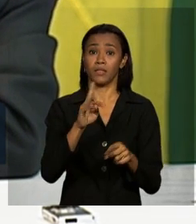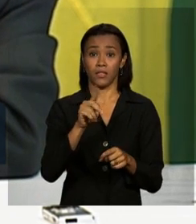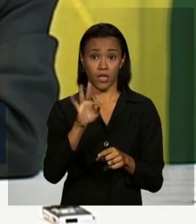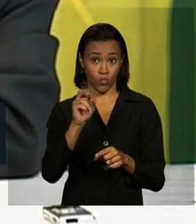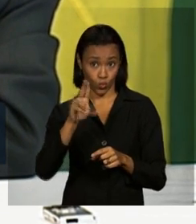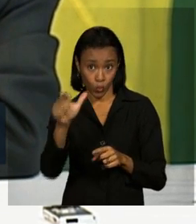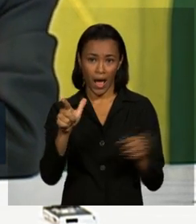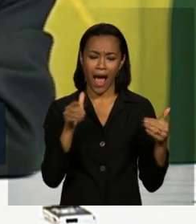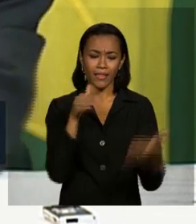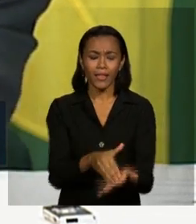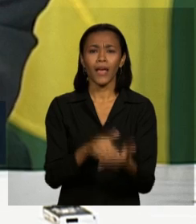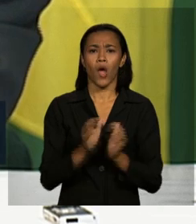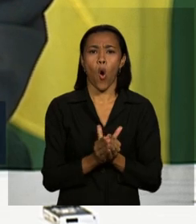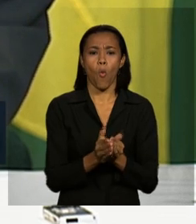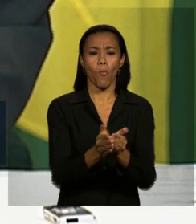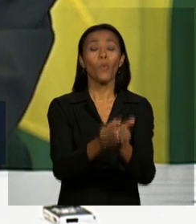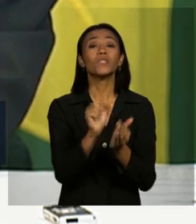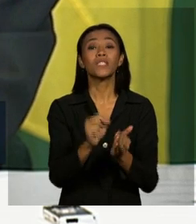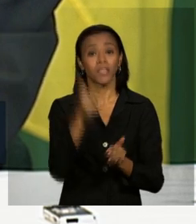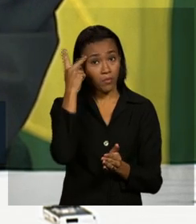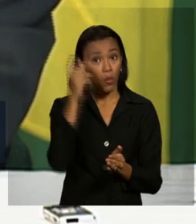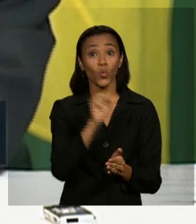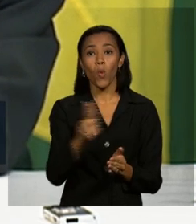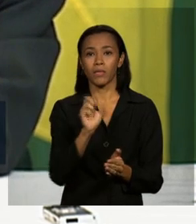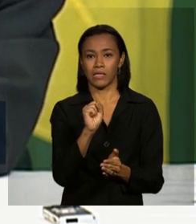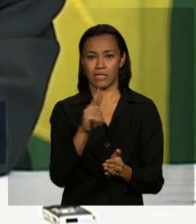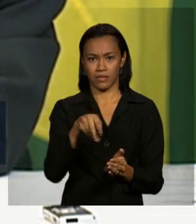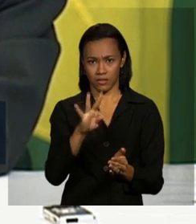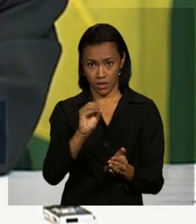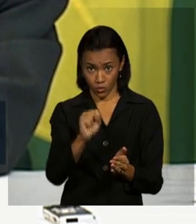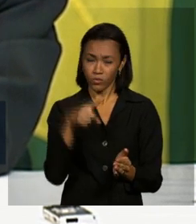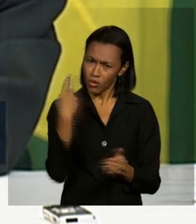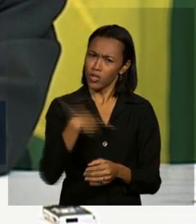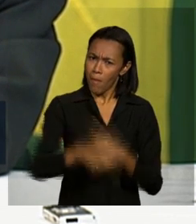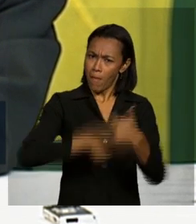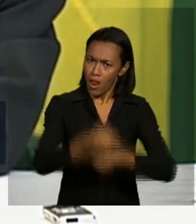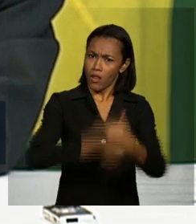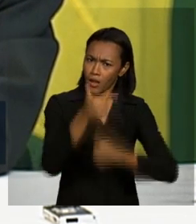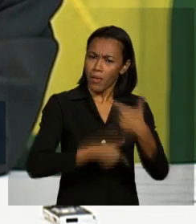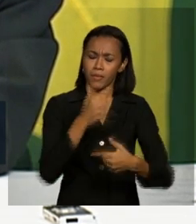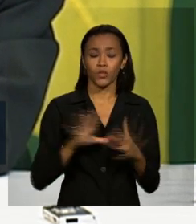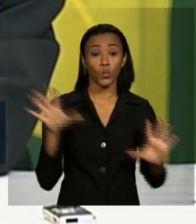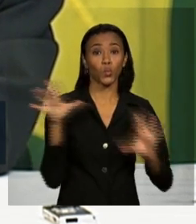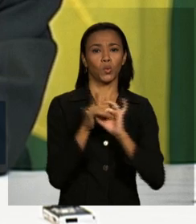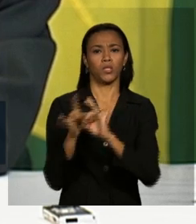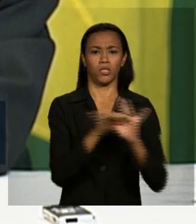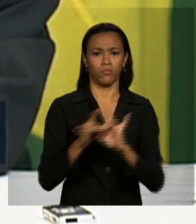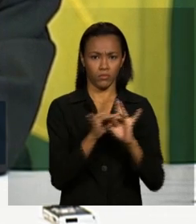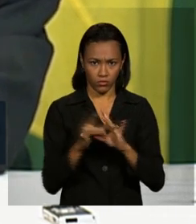até o porto de Santos Isso vai ser resolvido porque nós estamos trabalhando isso de forma integrada